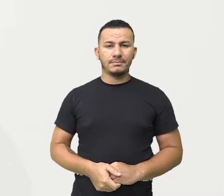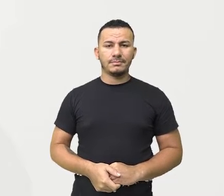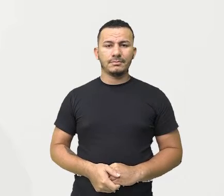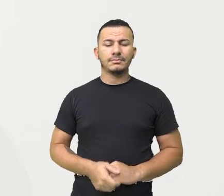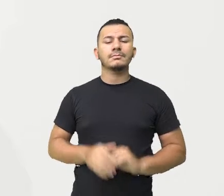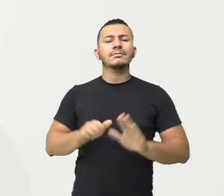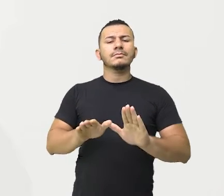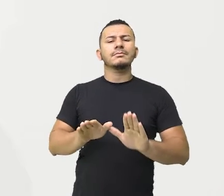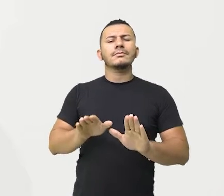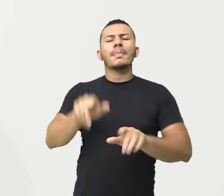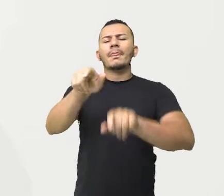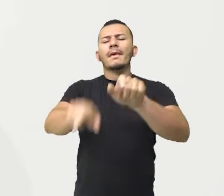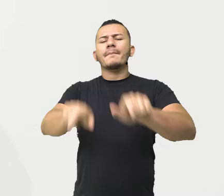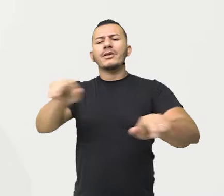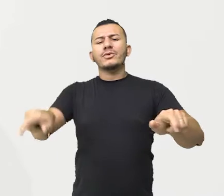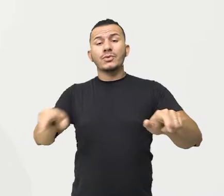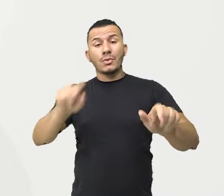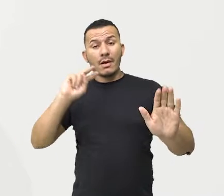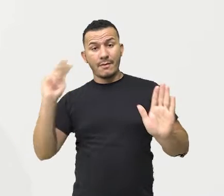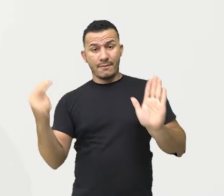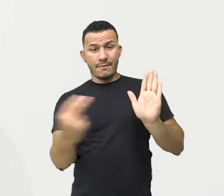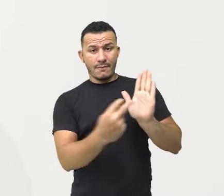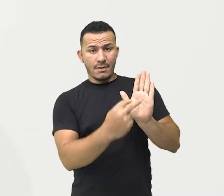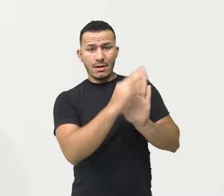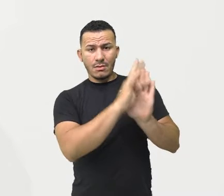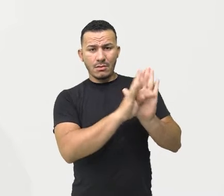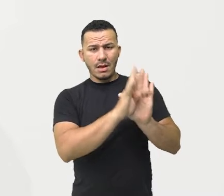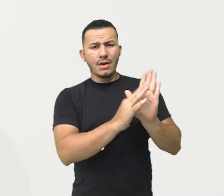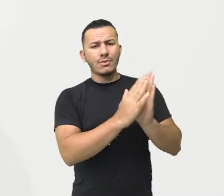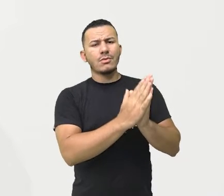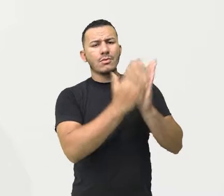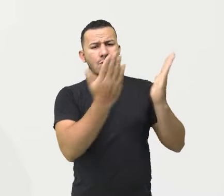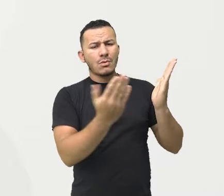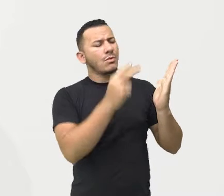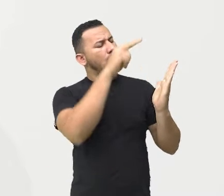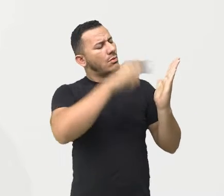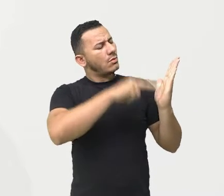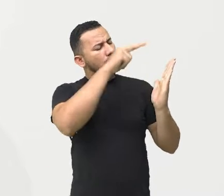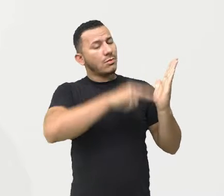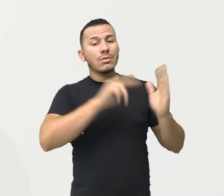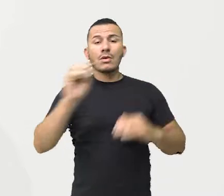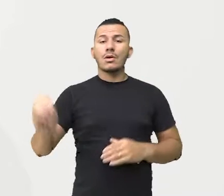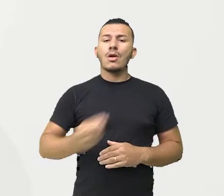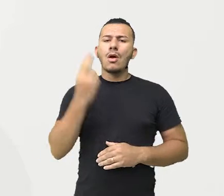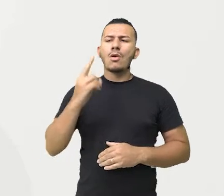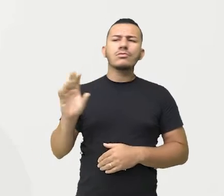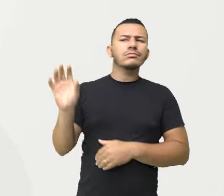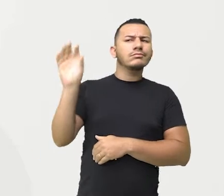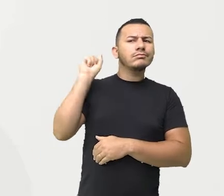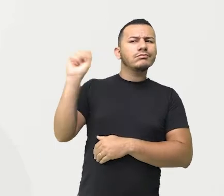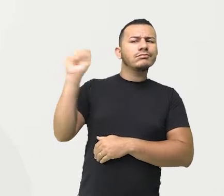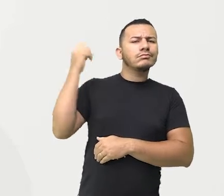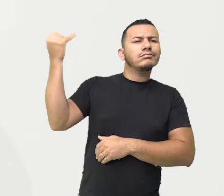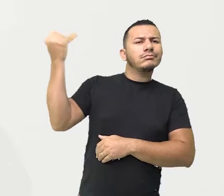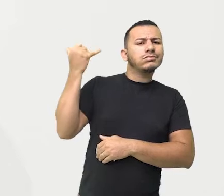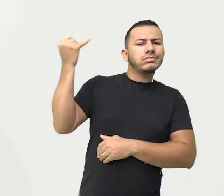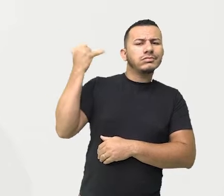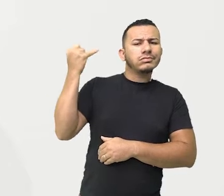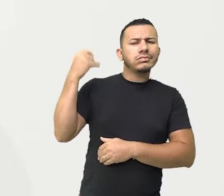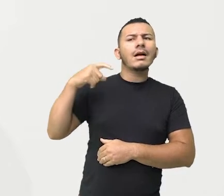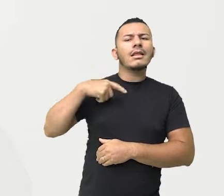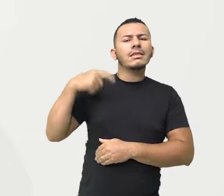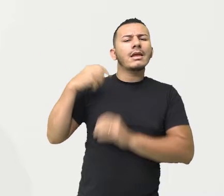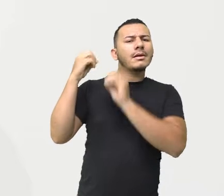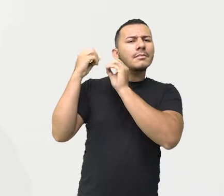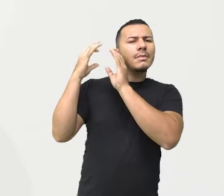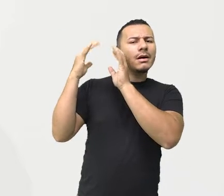Quem lê ou escuta esse tipo de texto forma uma imagem na sua mente como se visse